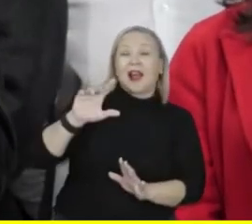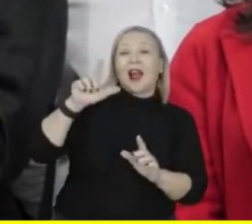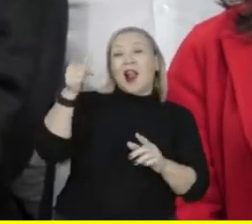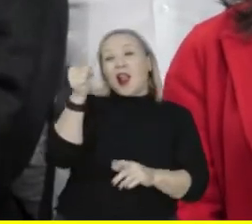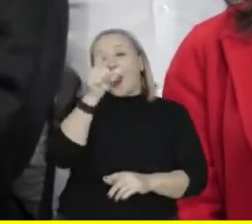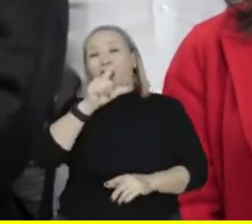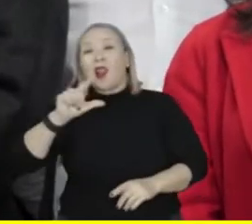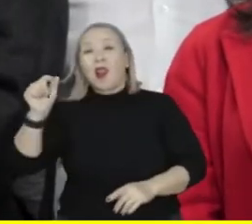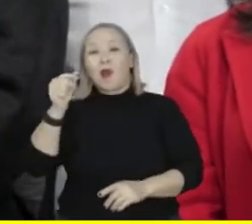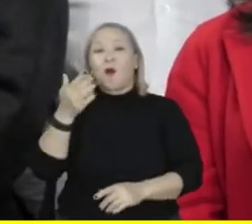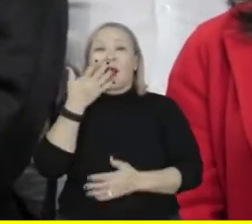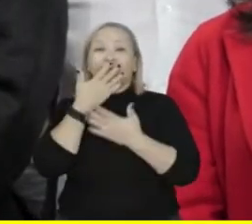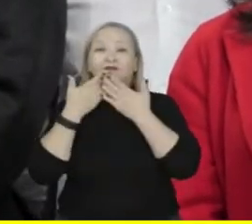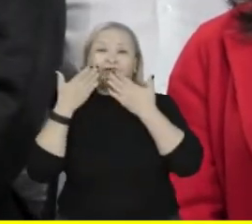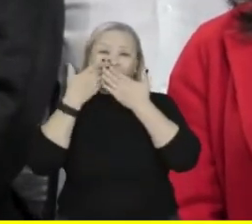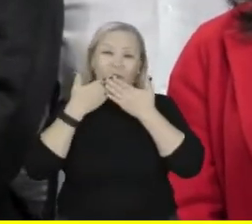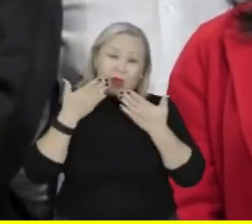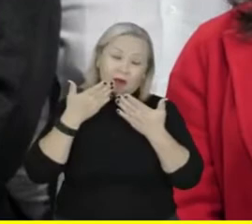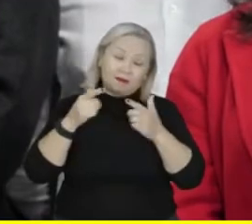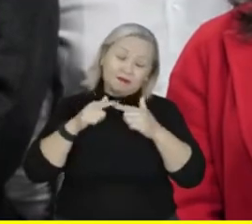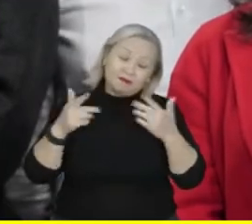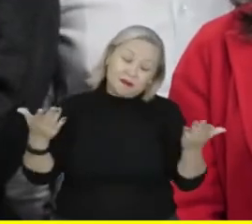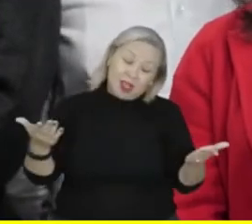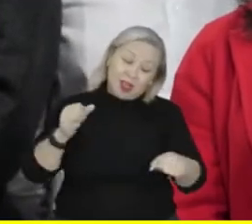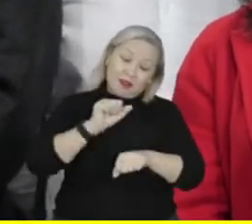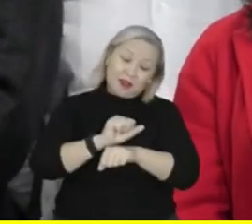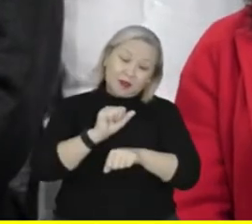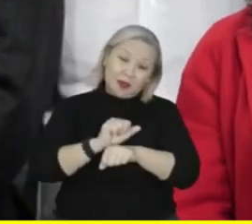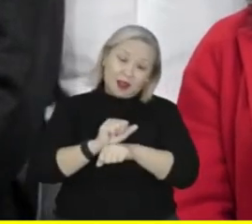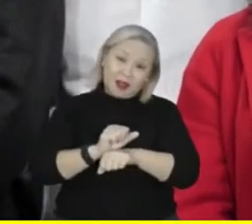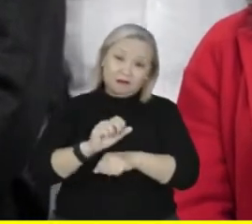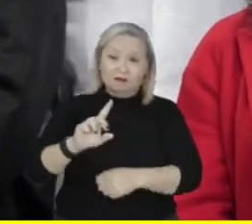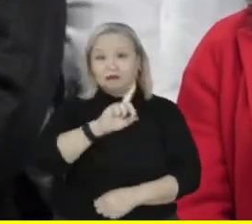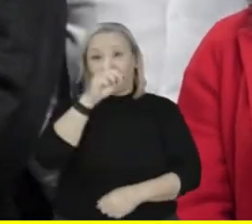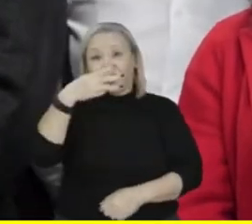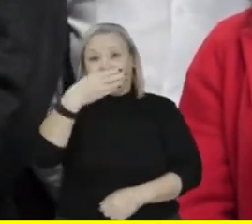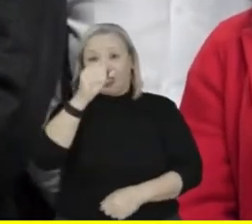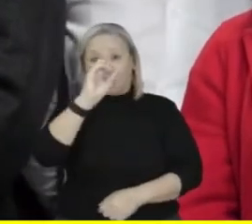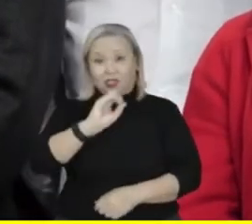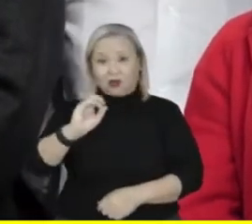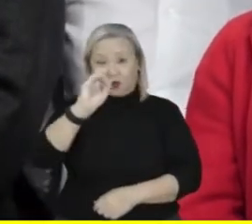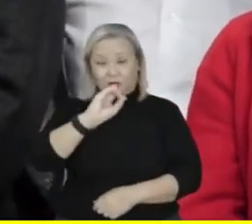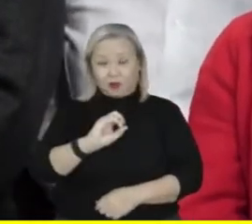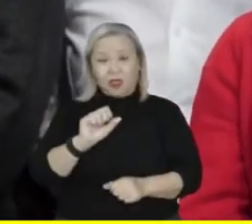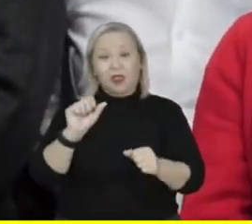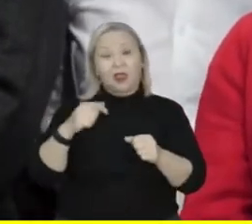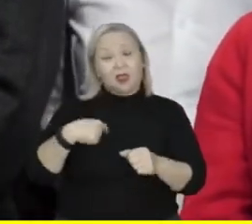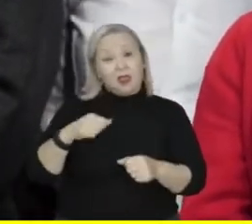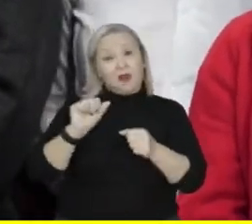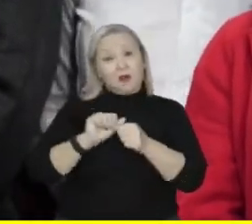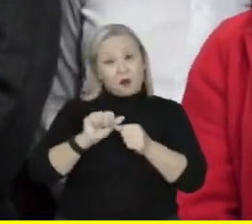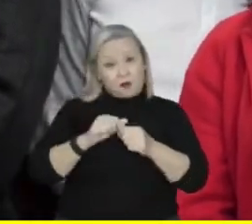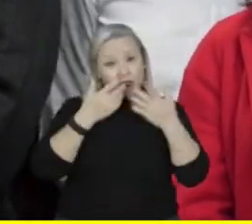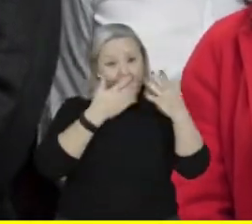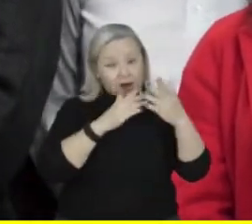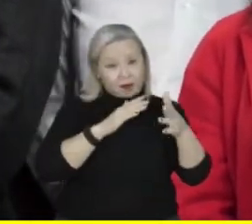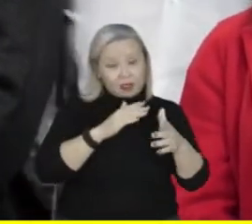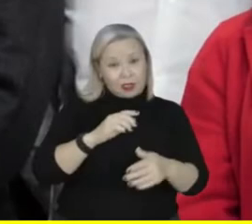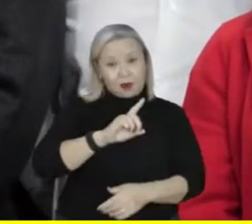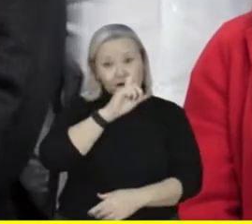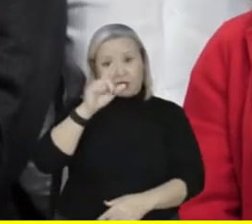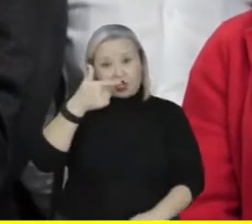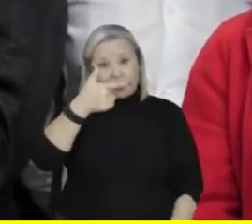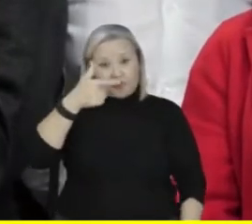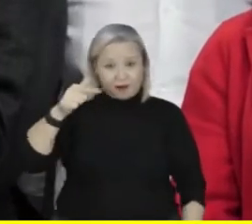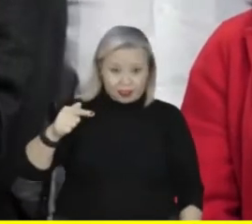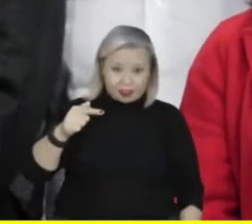o seguinte vai esperar para o dia 30 de Outubro Como eu faço aniversário dia 27 de outubro quem sabe alguém de